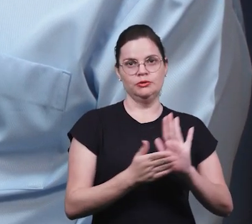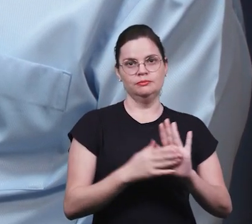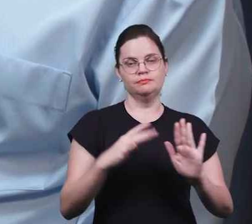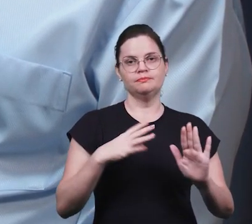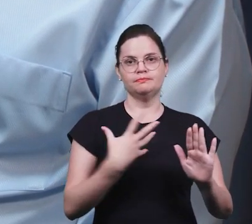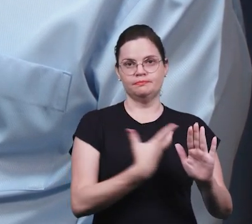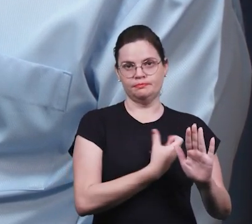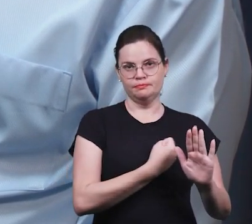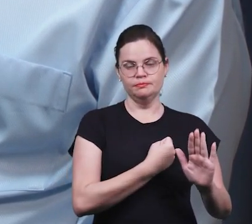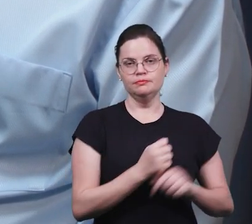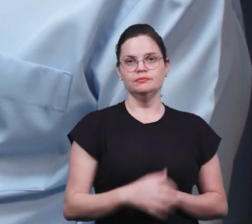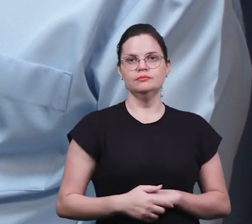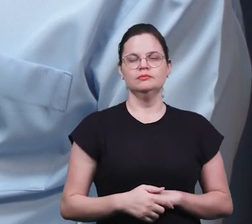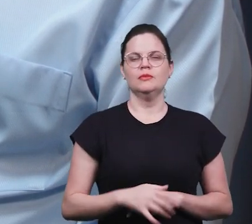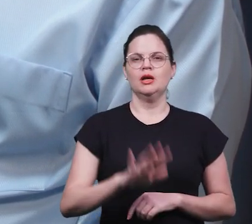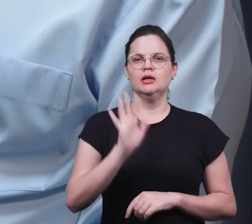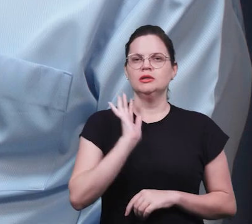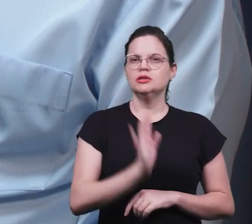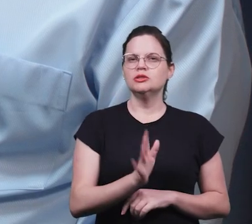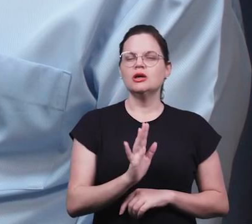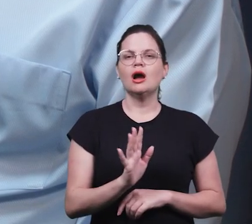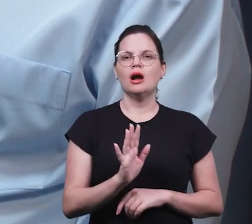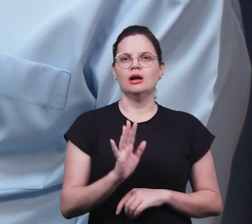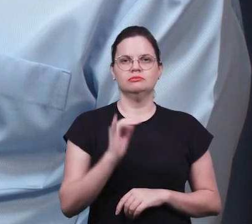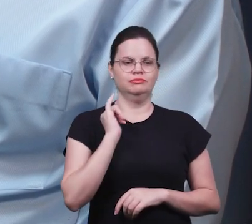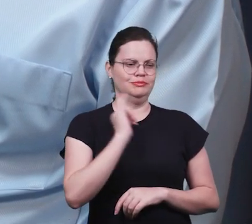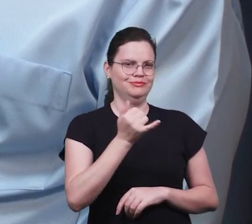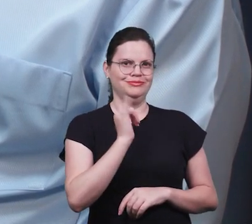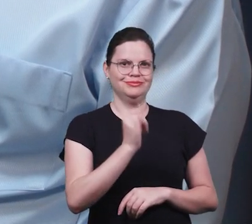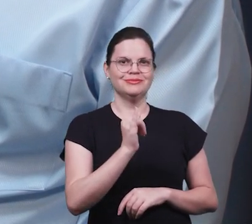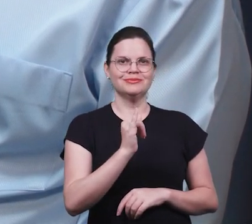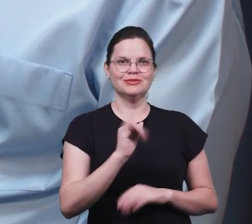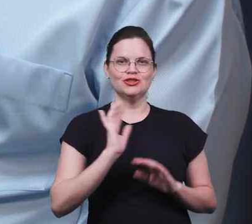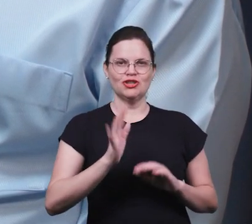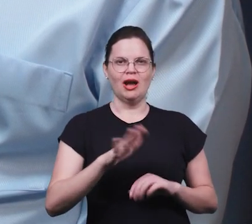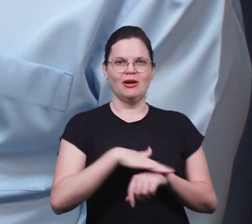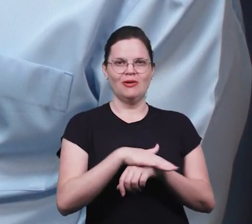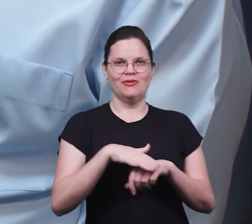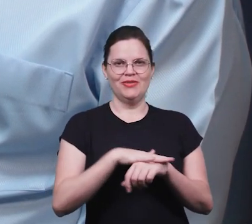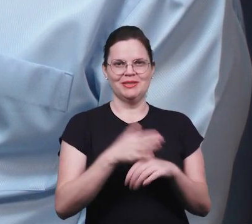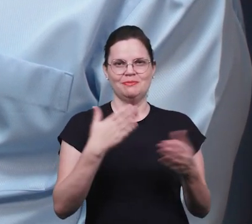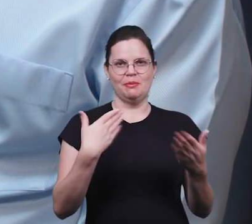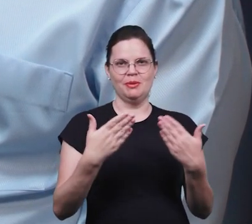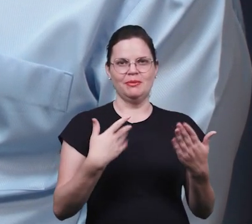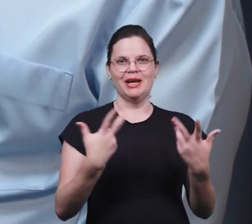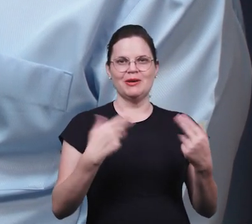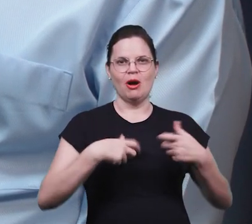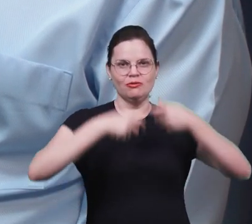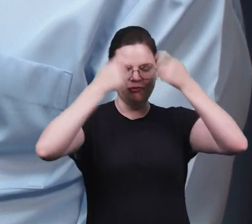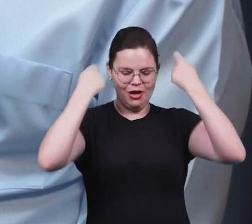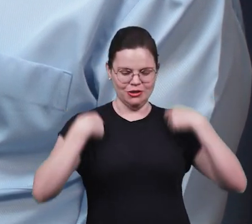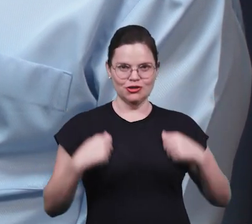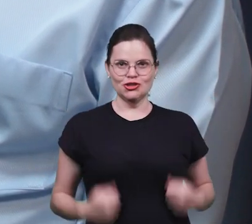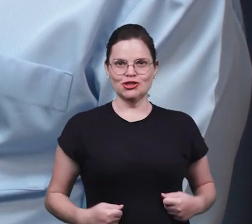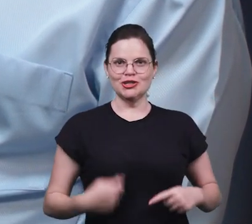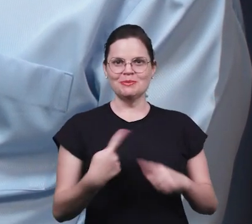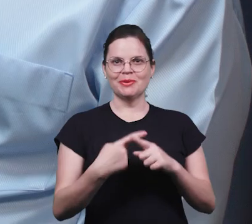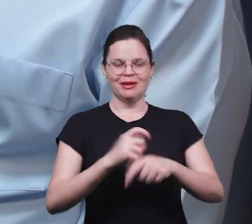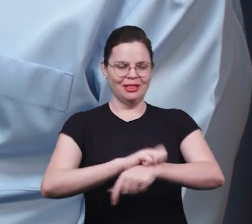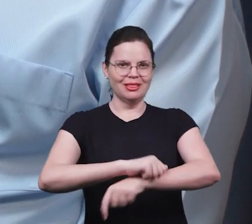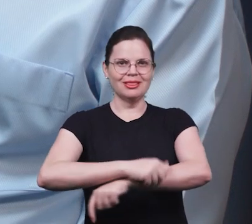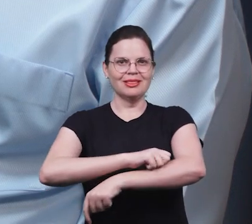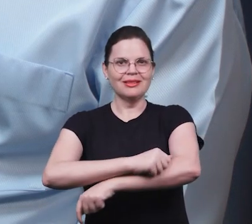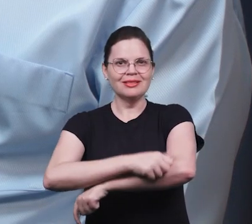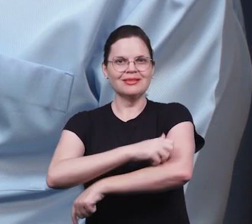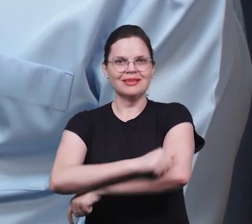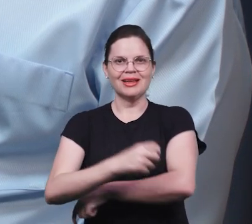Nós chegamos a comentar sobre aquilo que Deus fez quando vestiu o Sim. homem. O homem